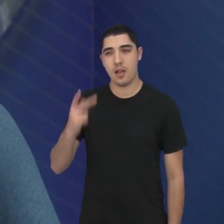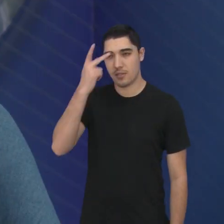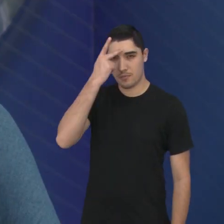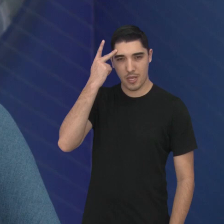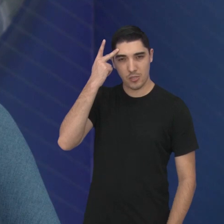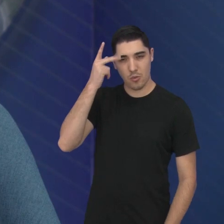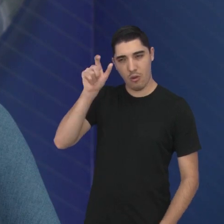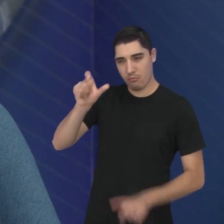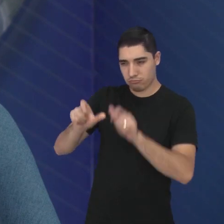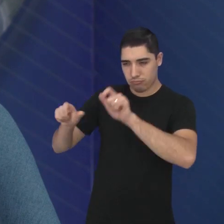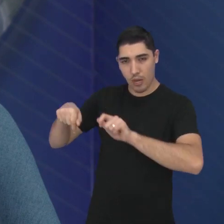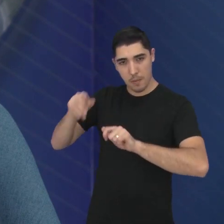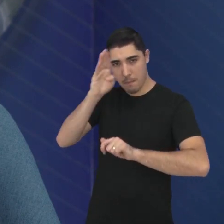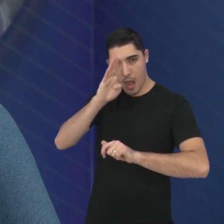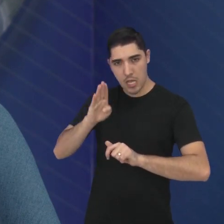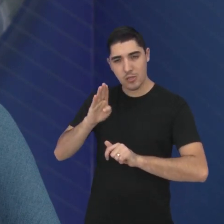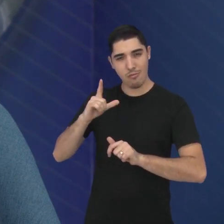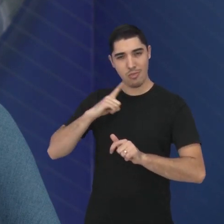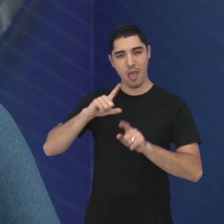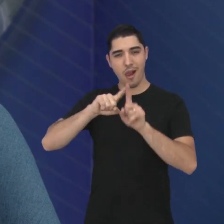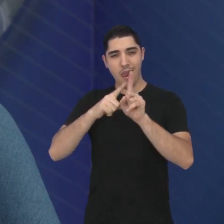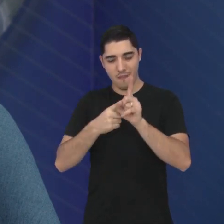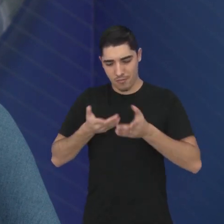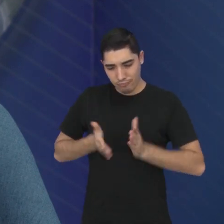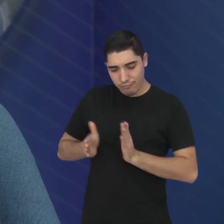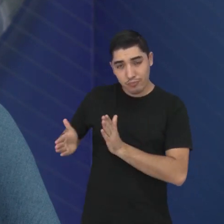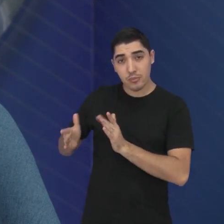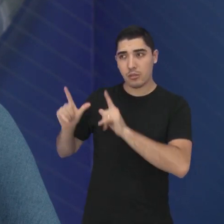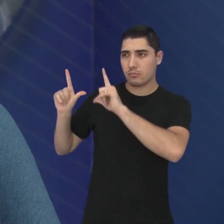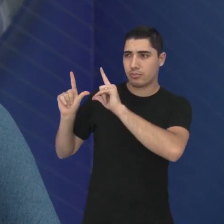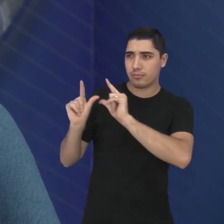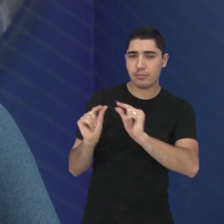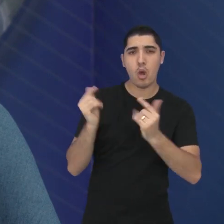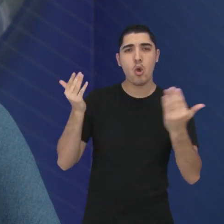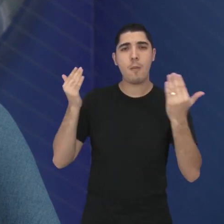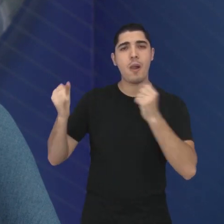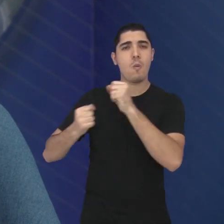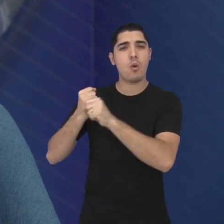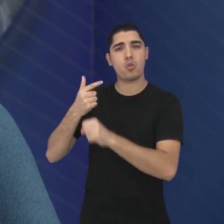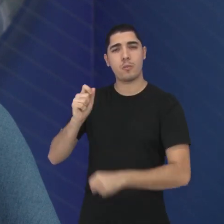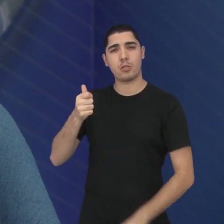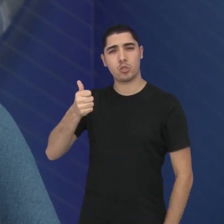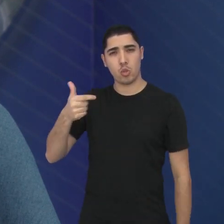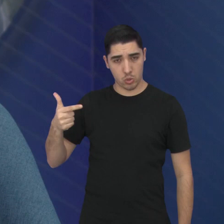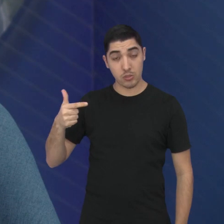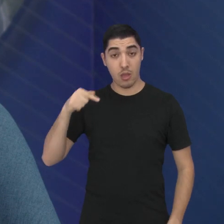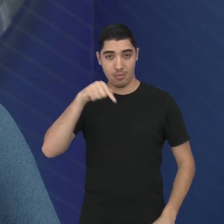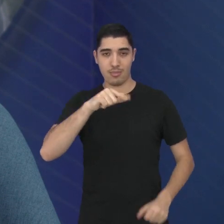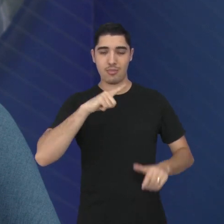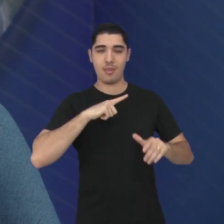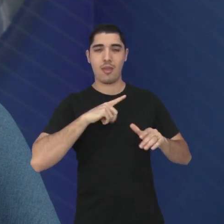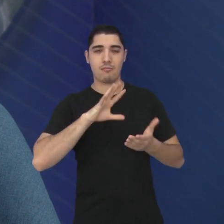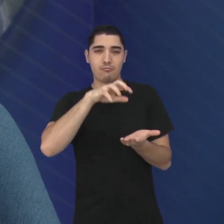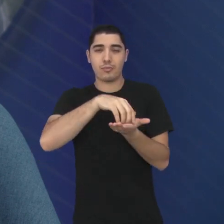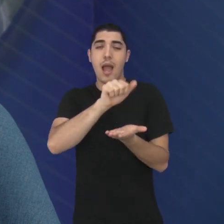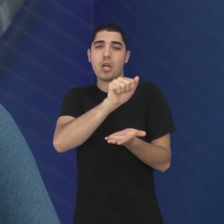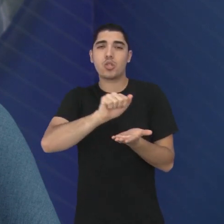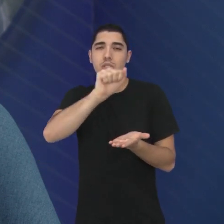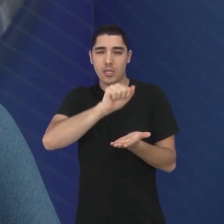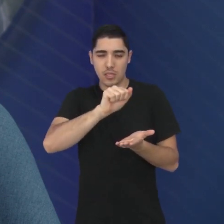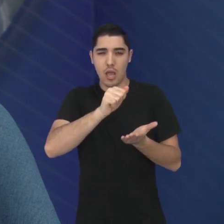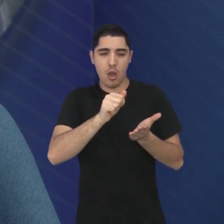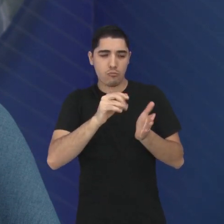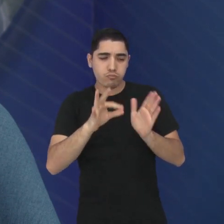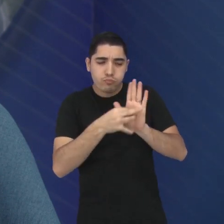número de nascimentos no Brasil no primeiro semestre do ano é o menor desde 2012, com base em dados da Associação Nacional